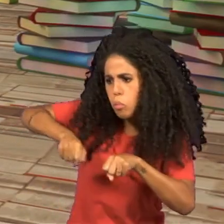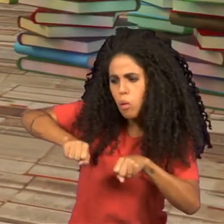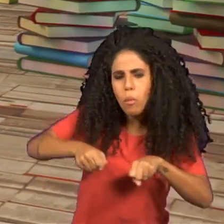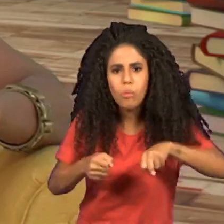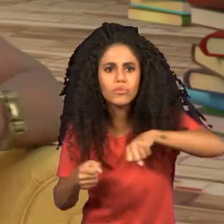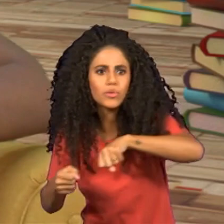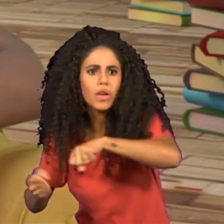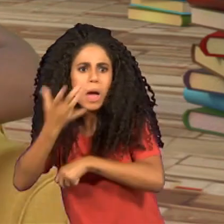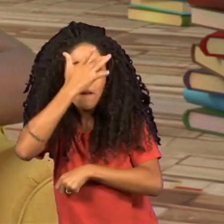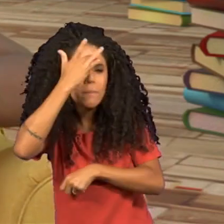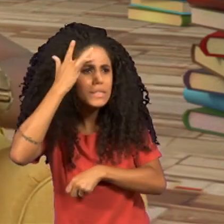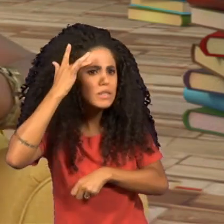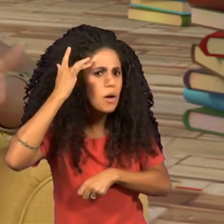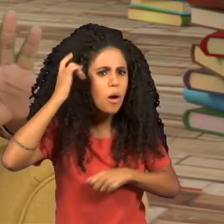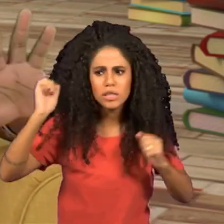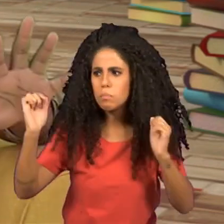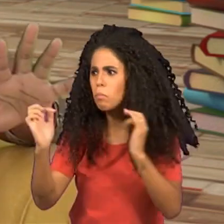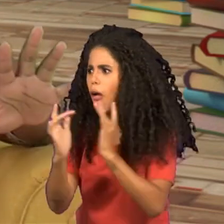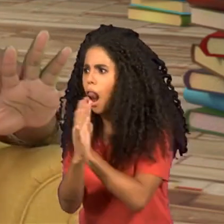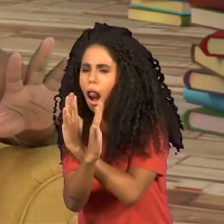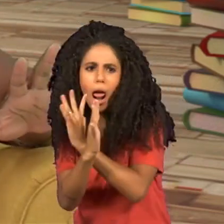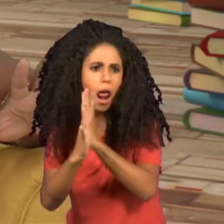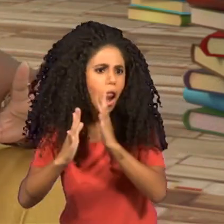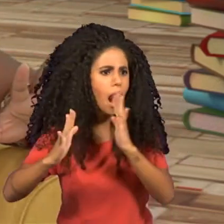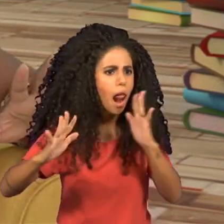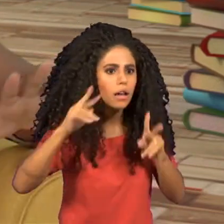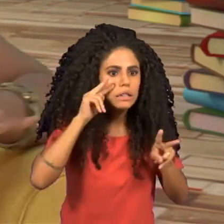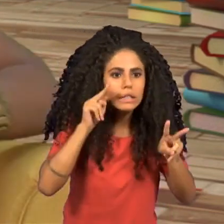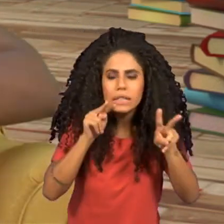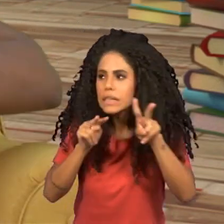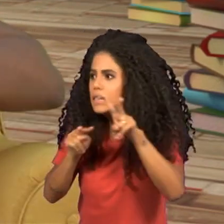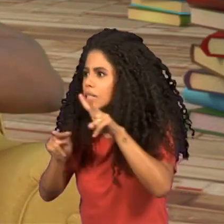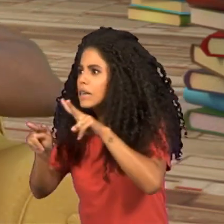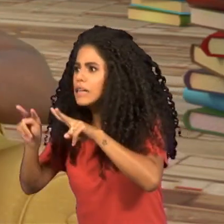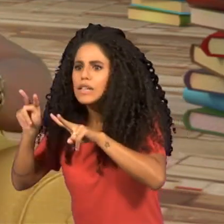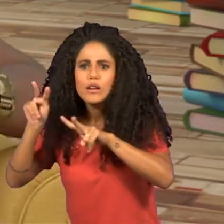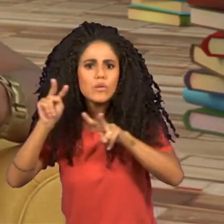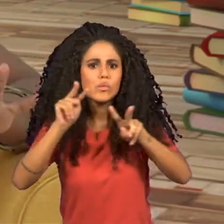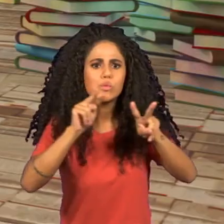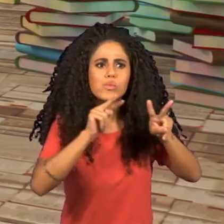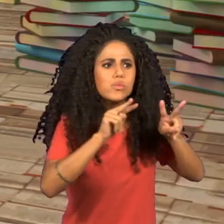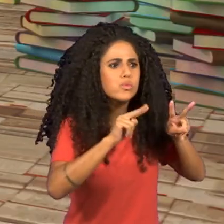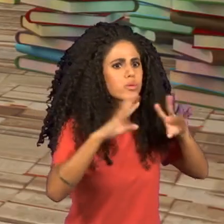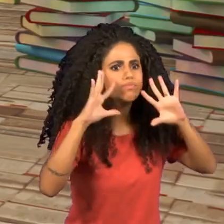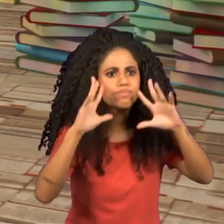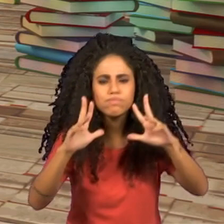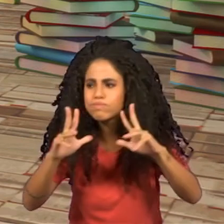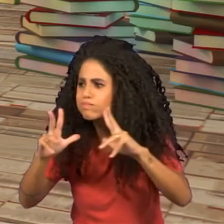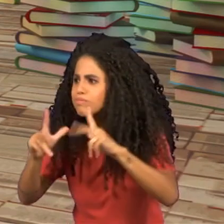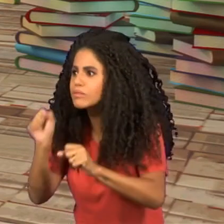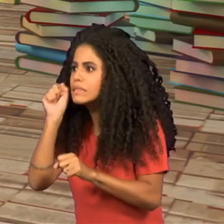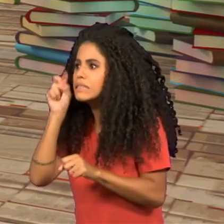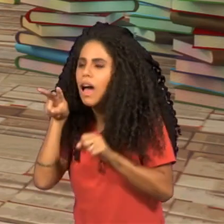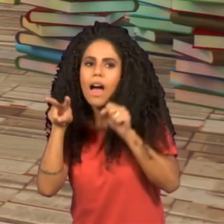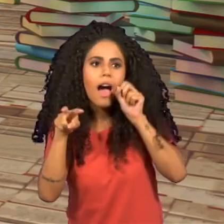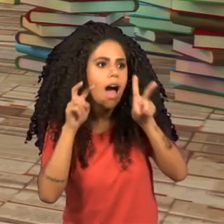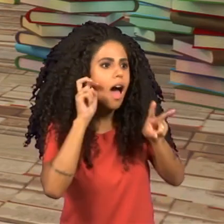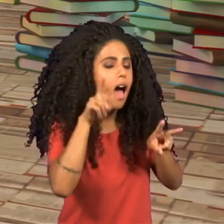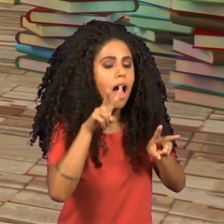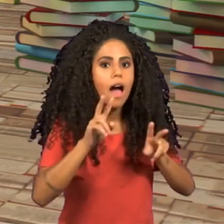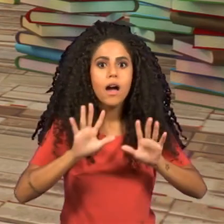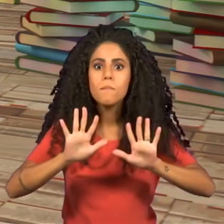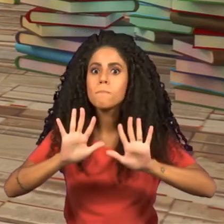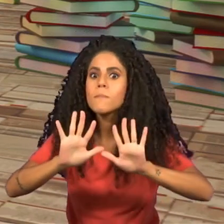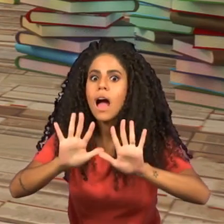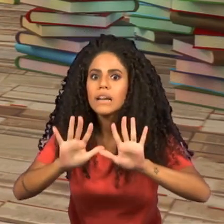pessoas todos os tipos de móveis todos os tipos de gente tiveram duas